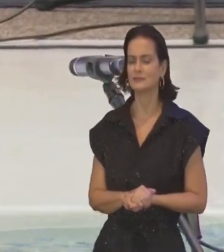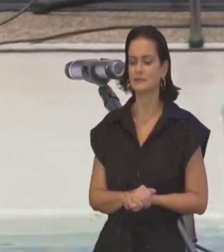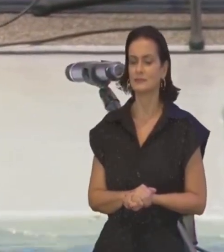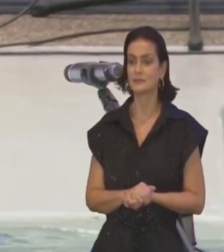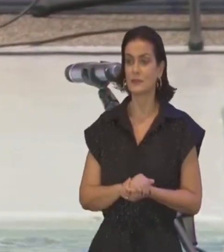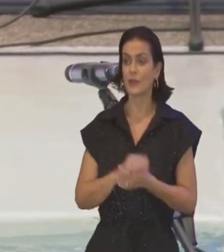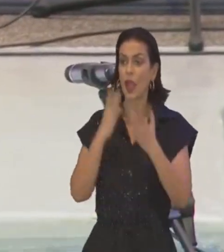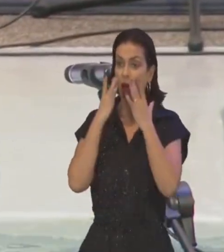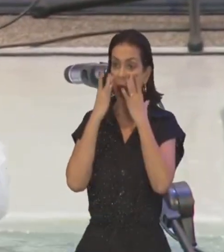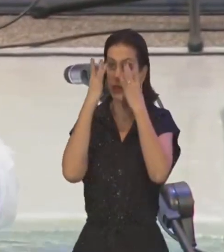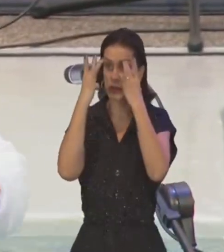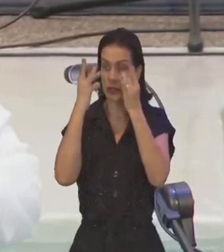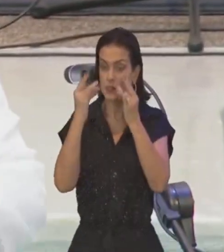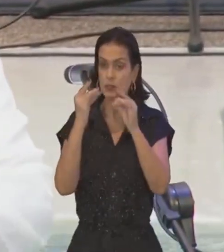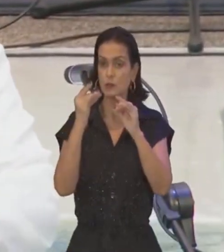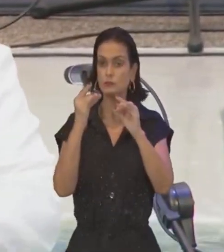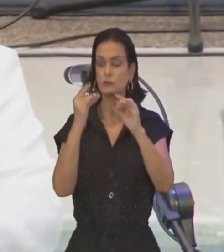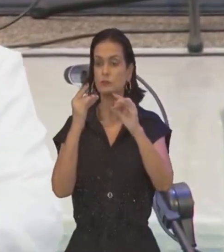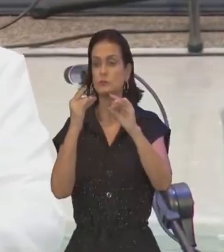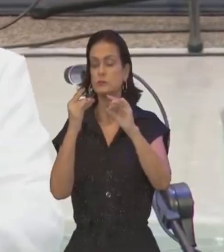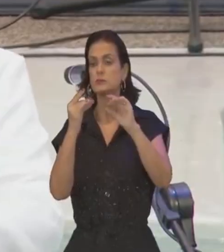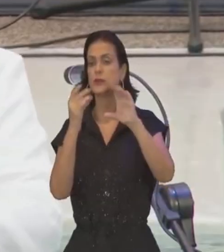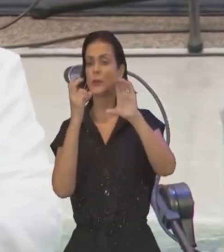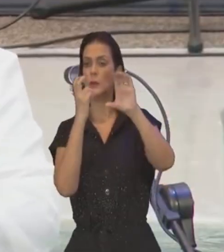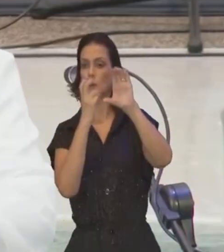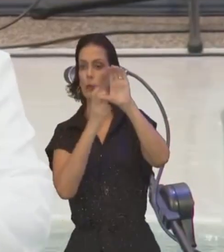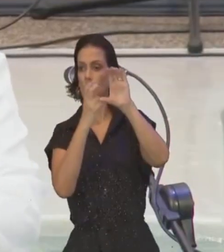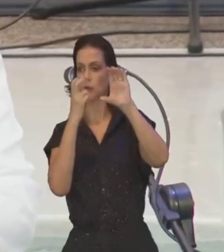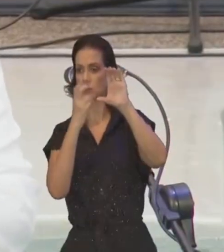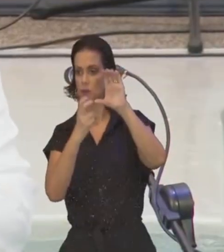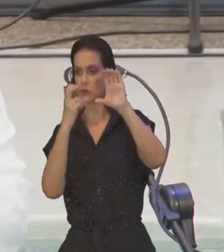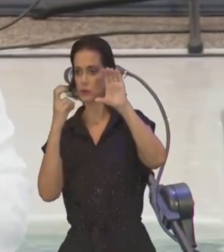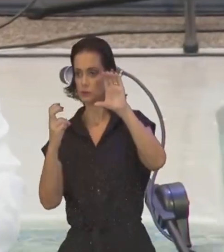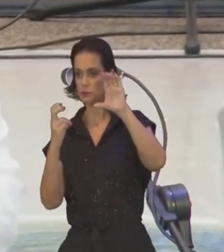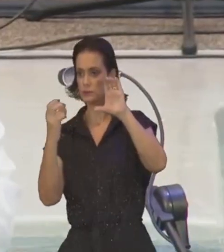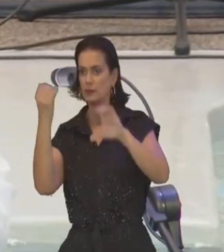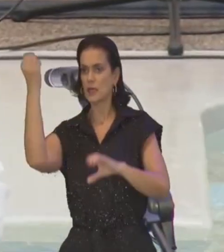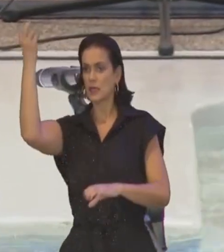Eu chamo a sua atenção para o capítulo 55 do livro do profeta Isaías,